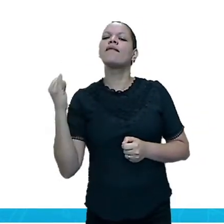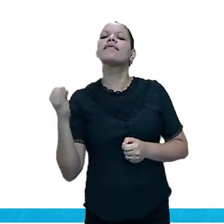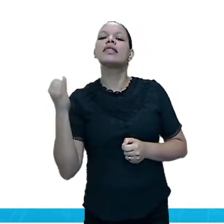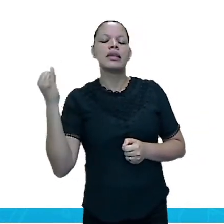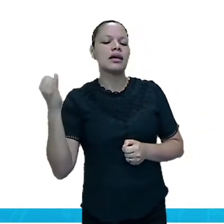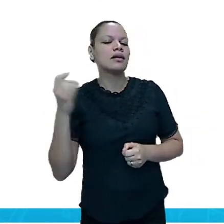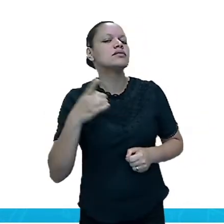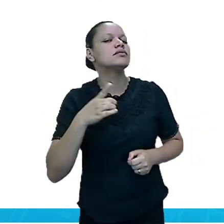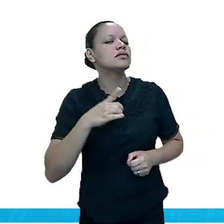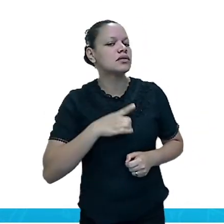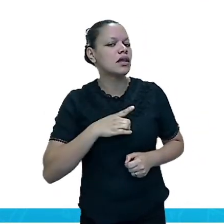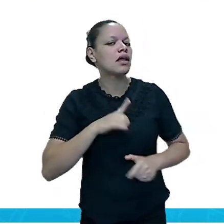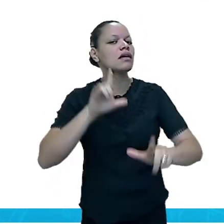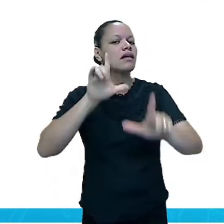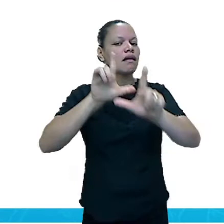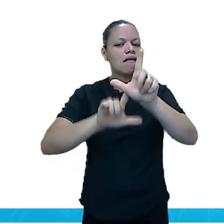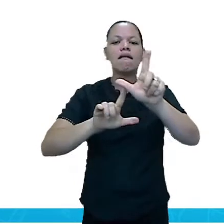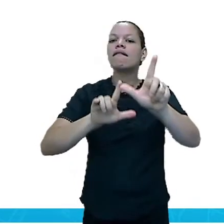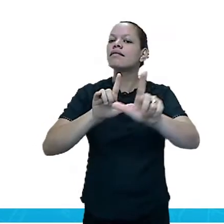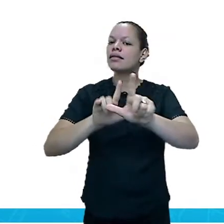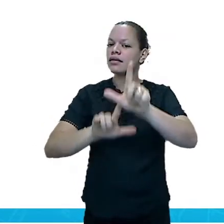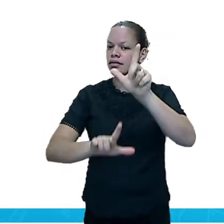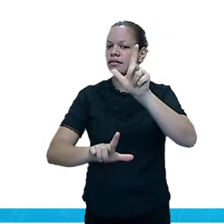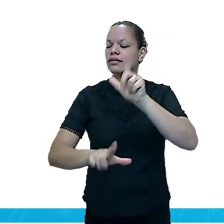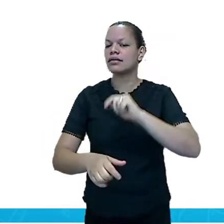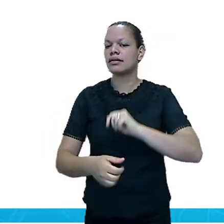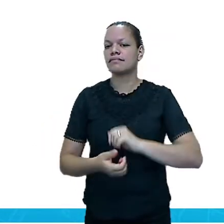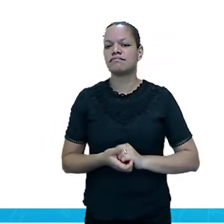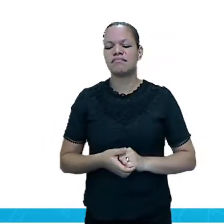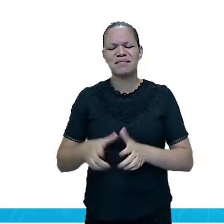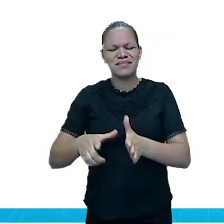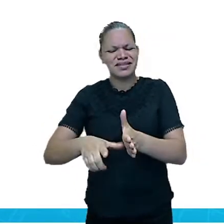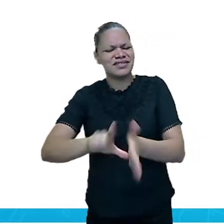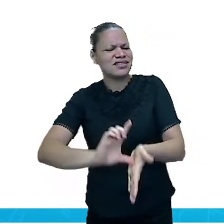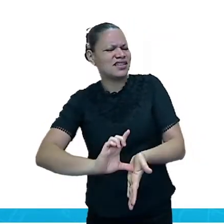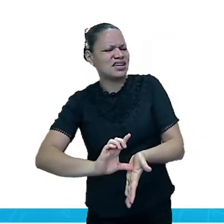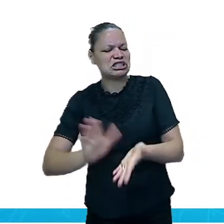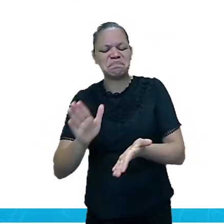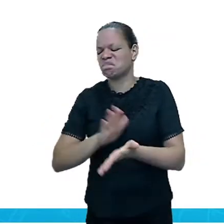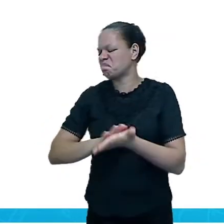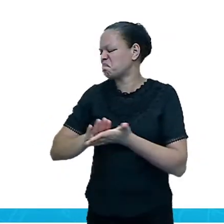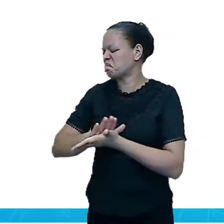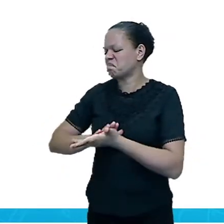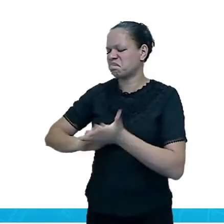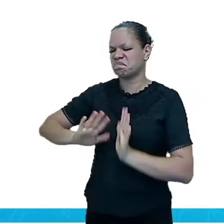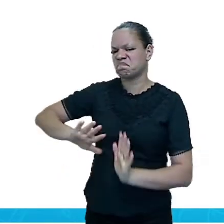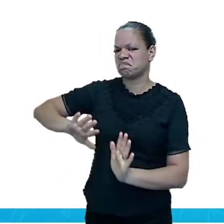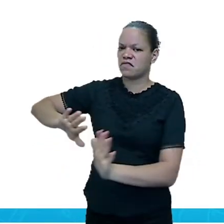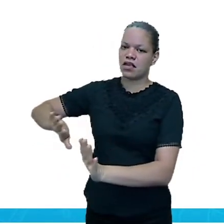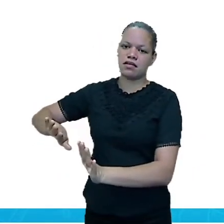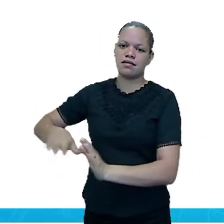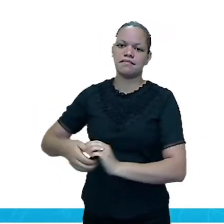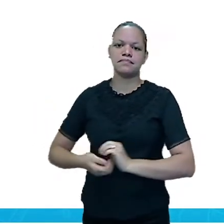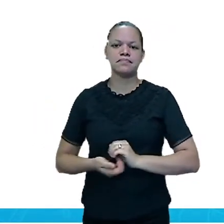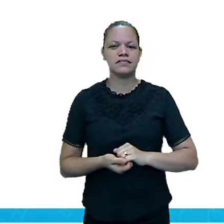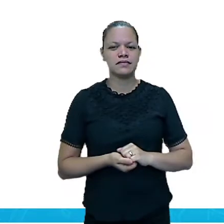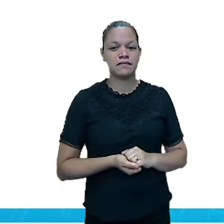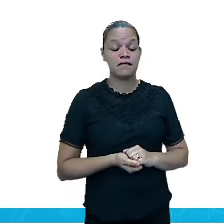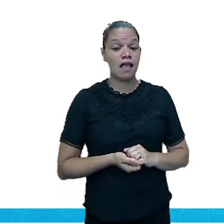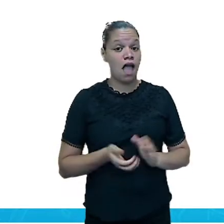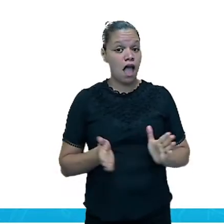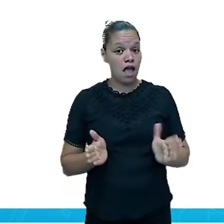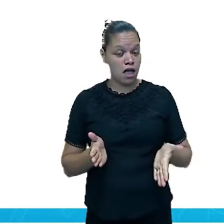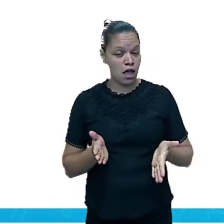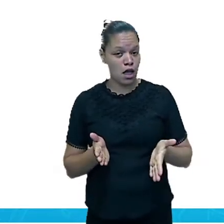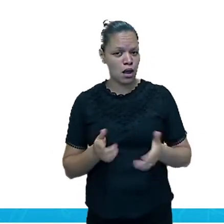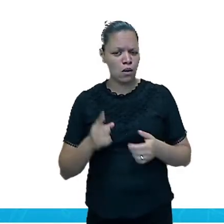início o 0 para eles não tinha nenhum valor, né? Então para eles não teriam que atribuir nenhuma letra. Vamos agora